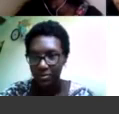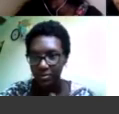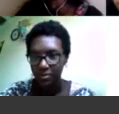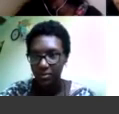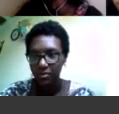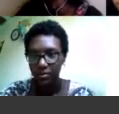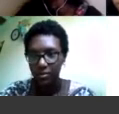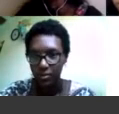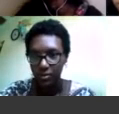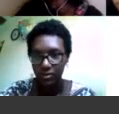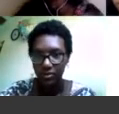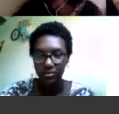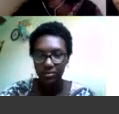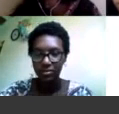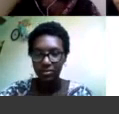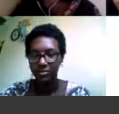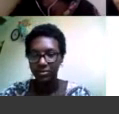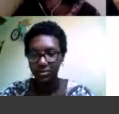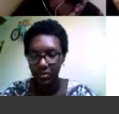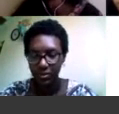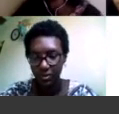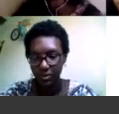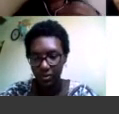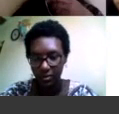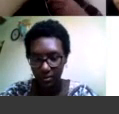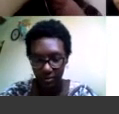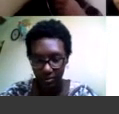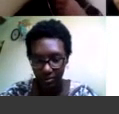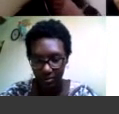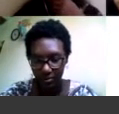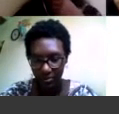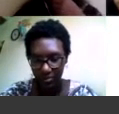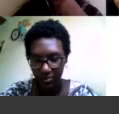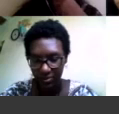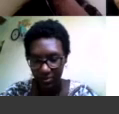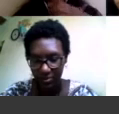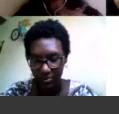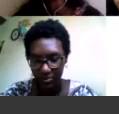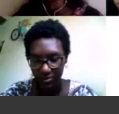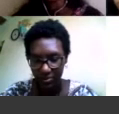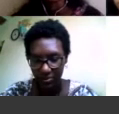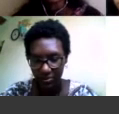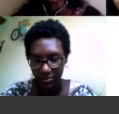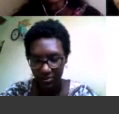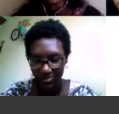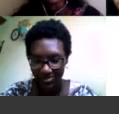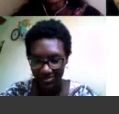muito importante. E aí também tivemos o evento Transforma-E, que é